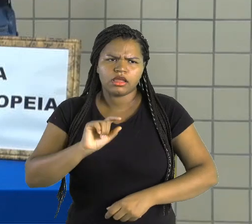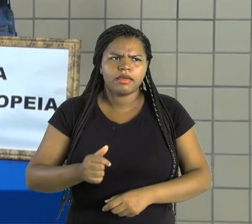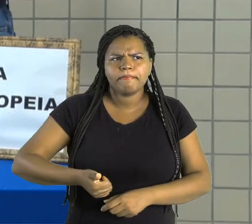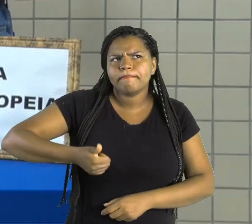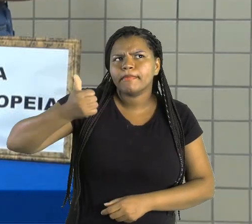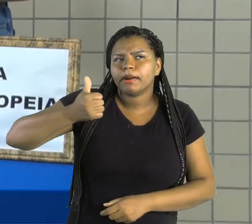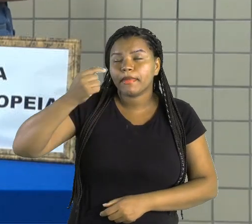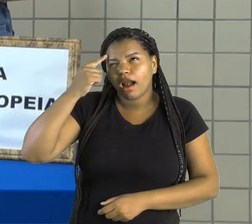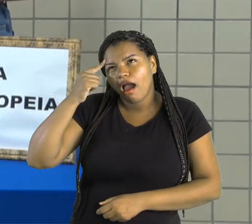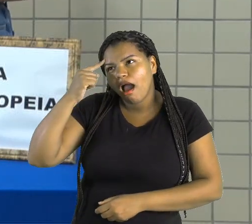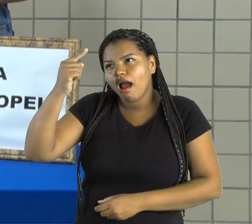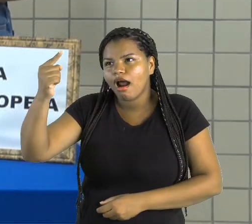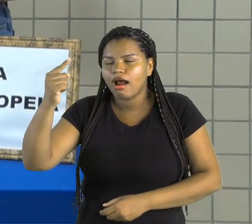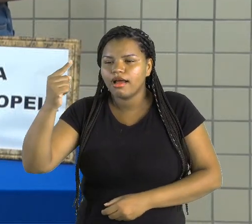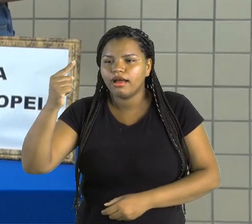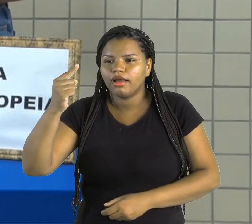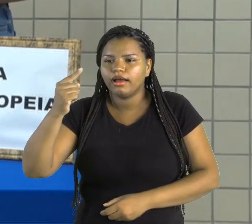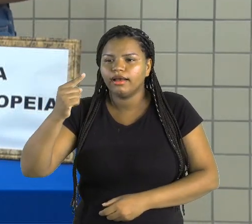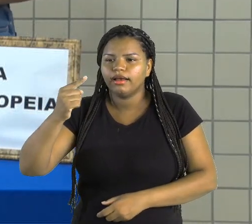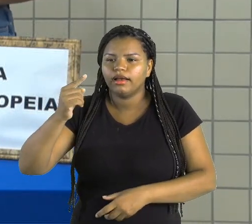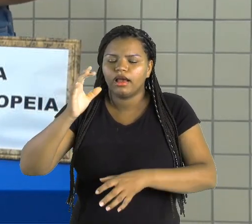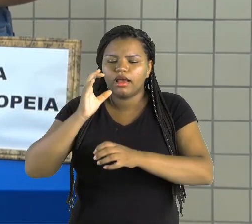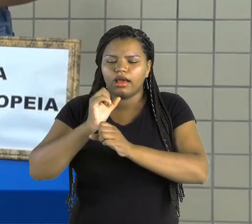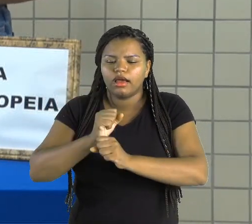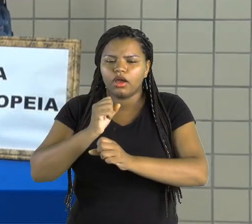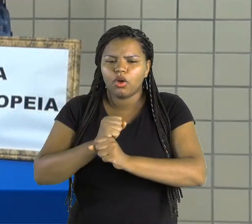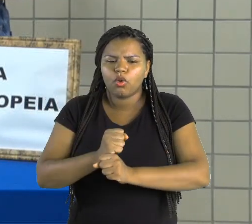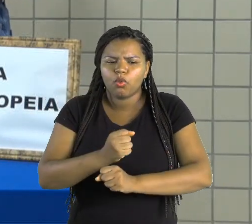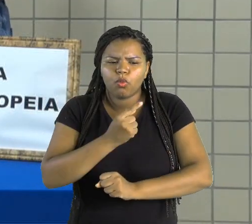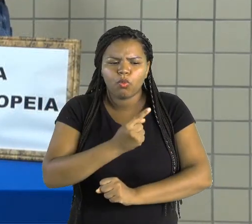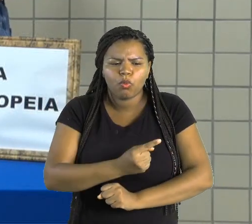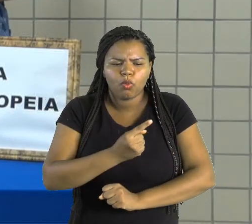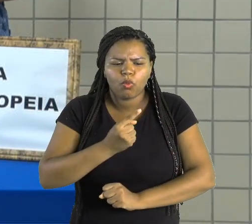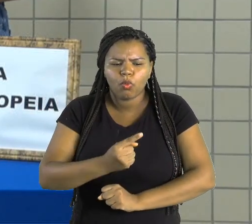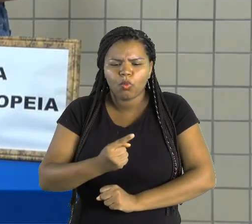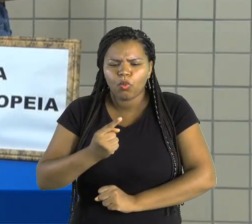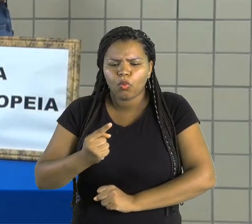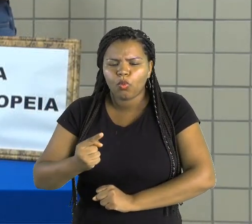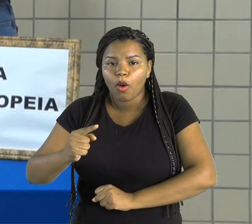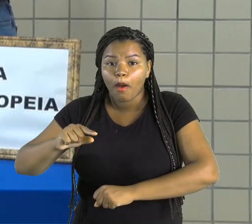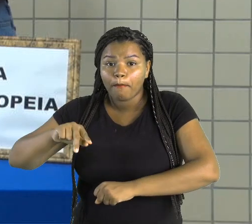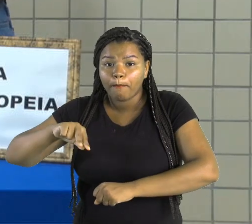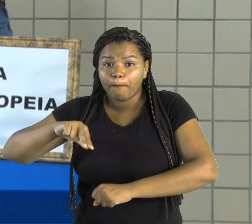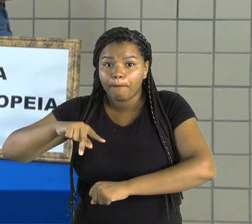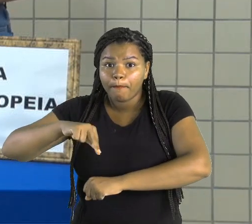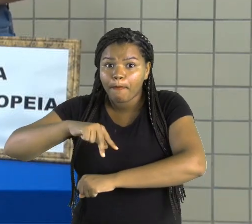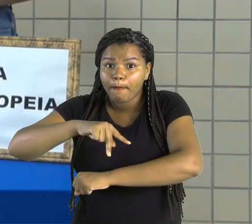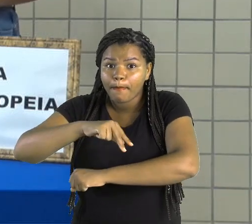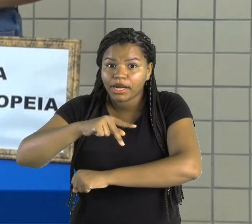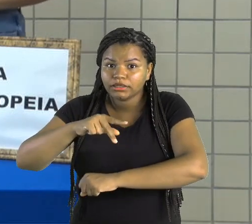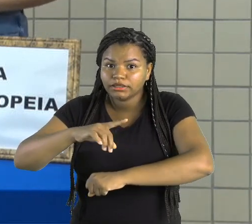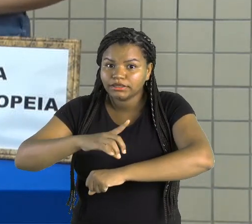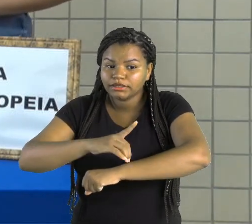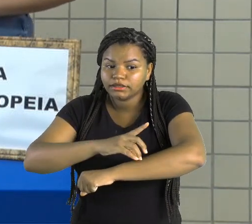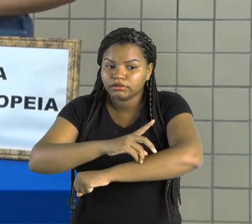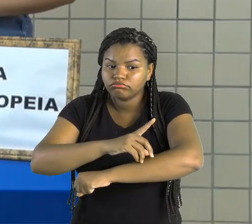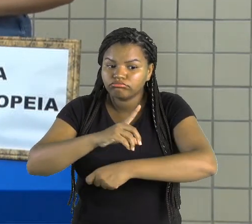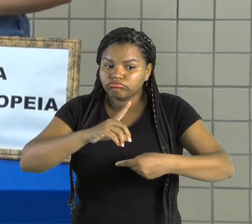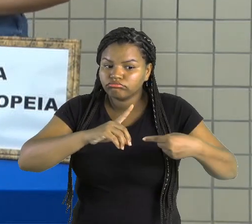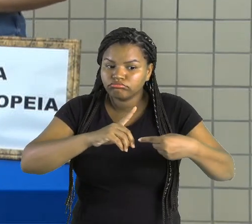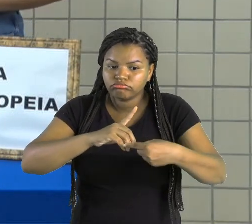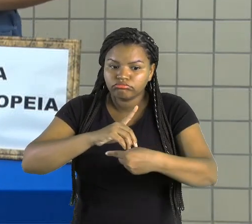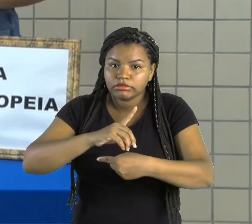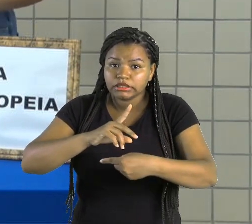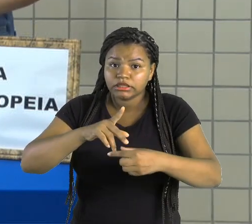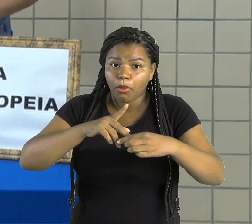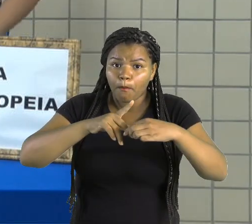a ideia de contar um por um os pés da centopeia? Se uma pata você